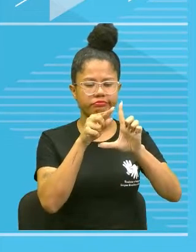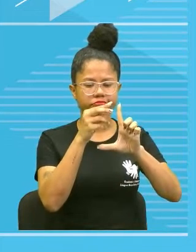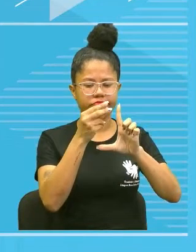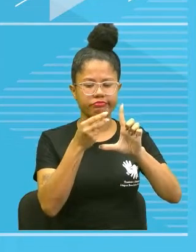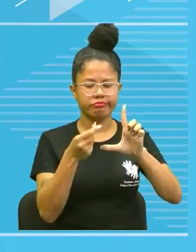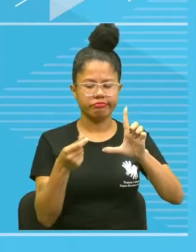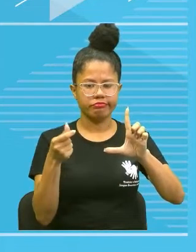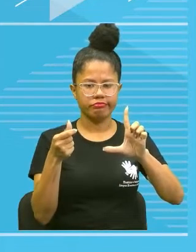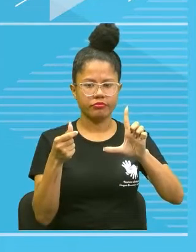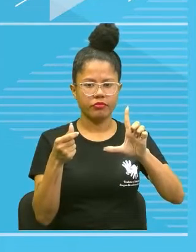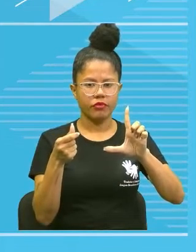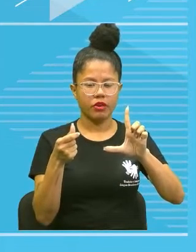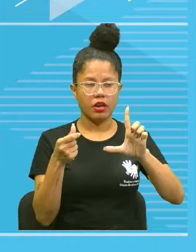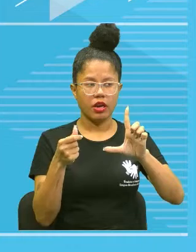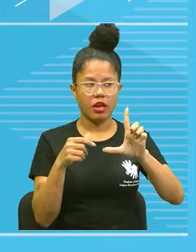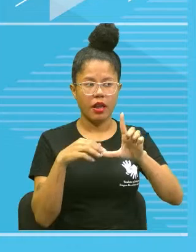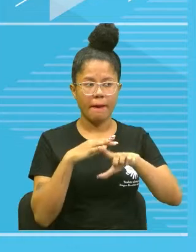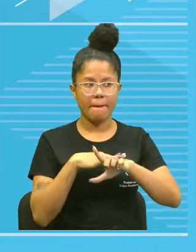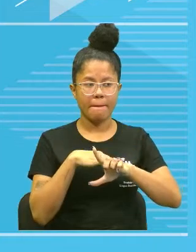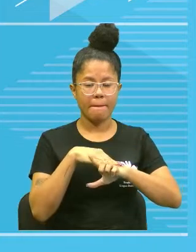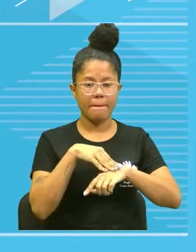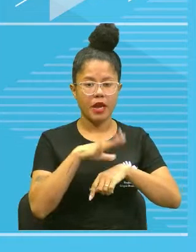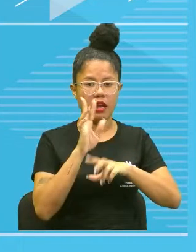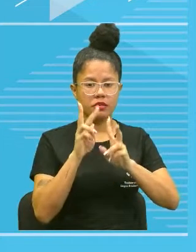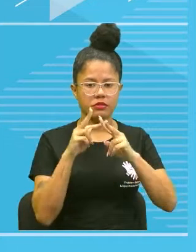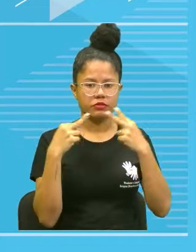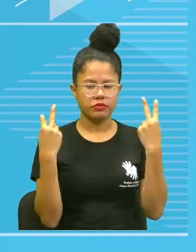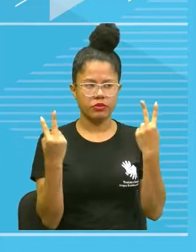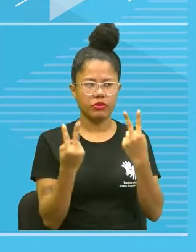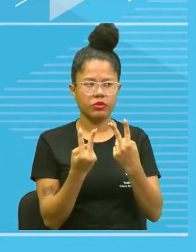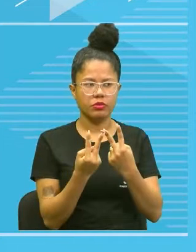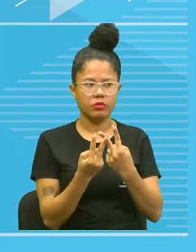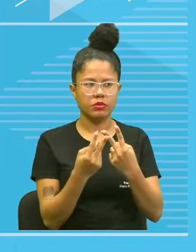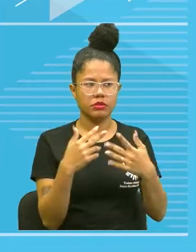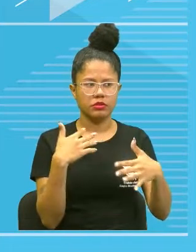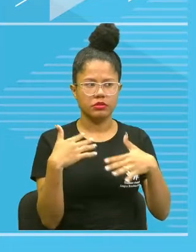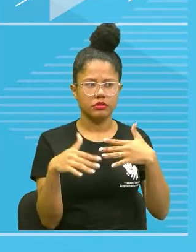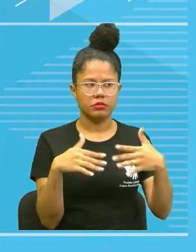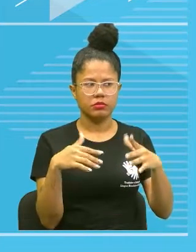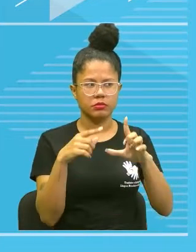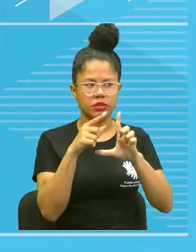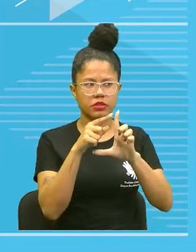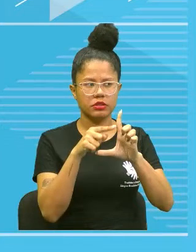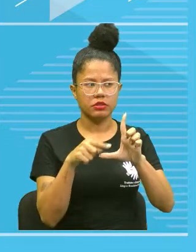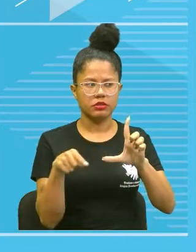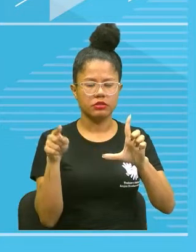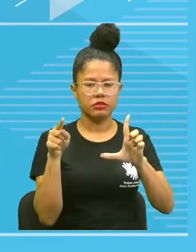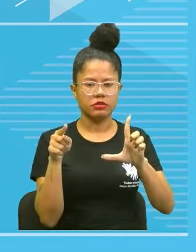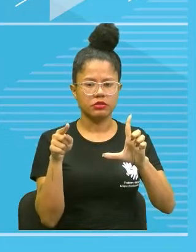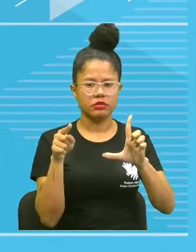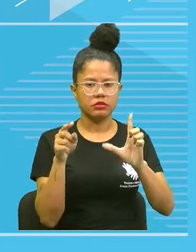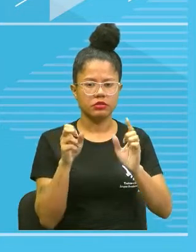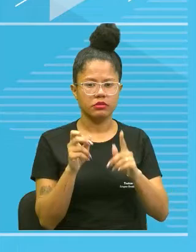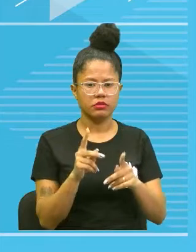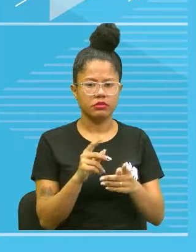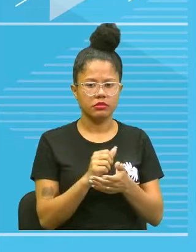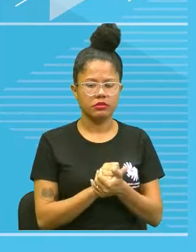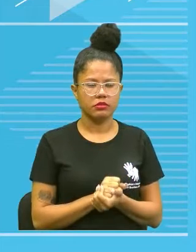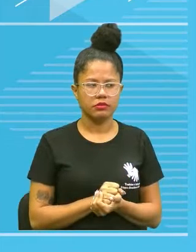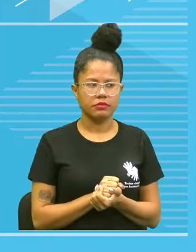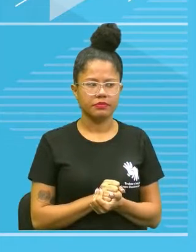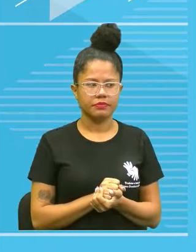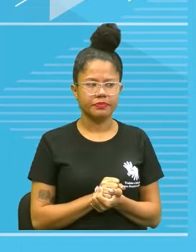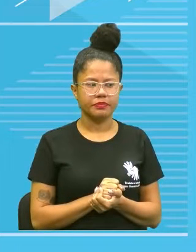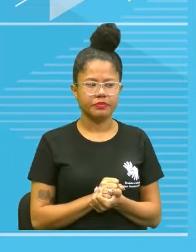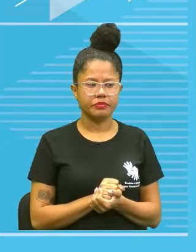e um aumento de volume, para que tenha aquele movimento de descida, esse declínio da parte de baixo. Quando ele chega ao